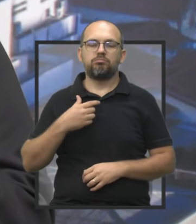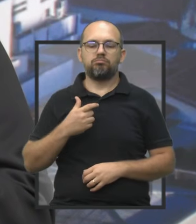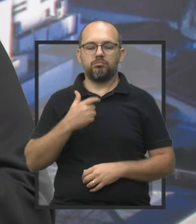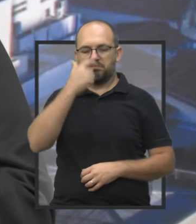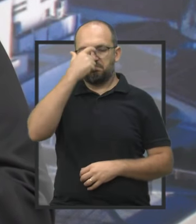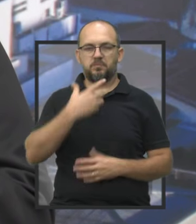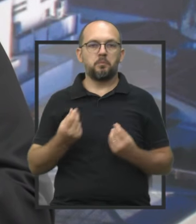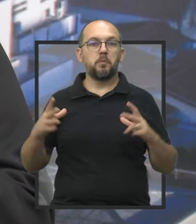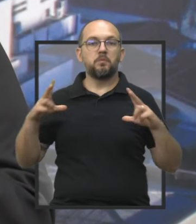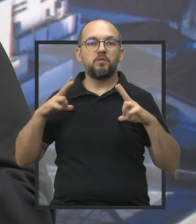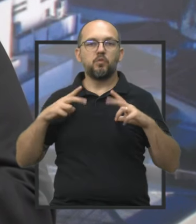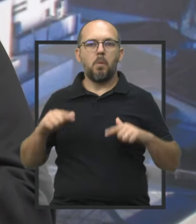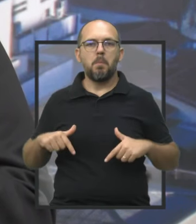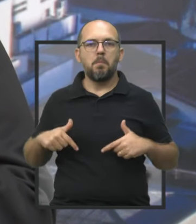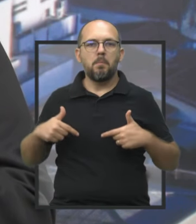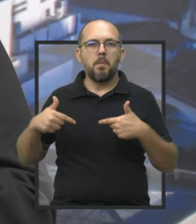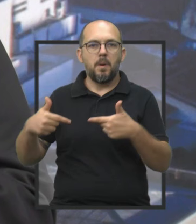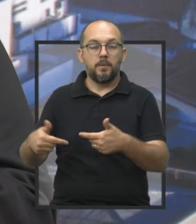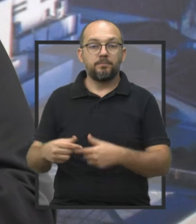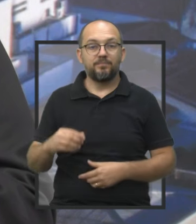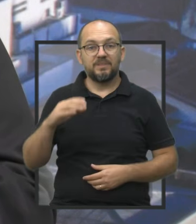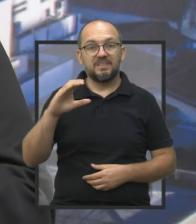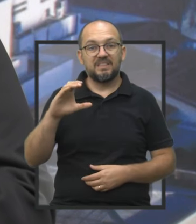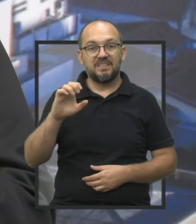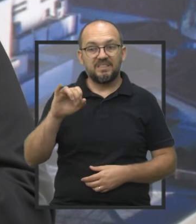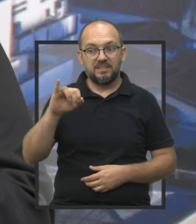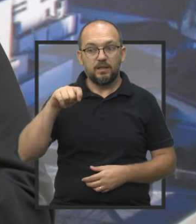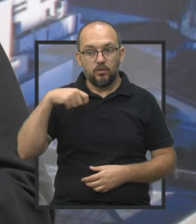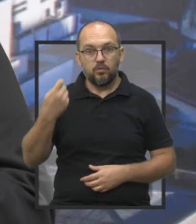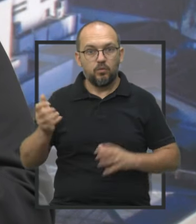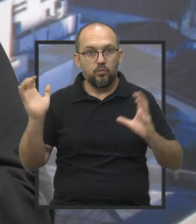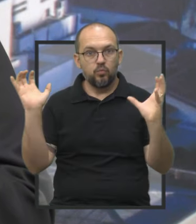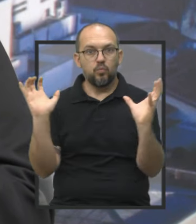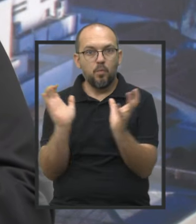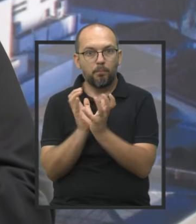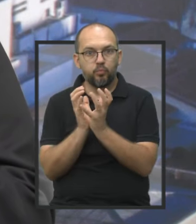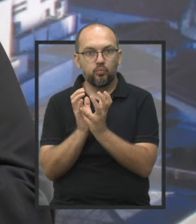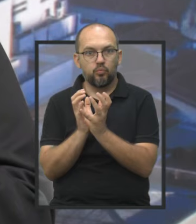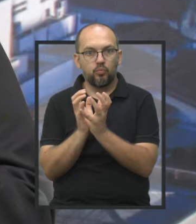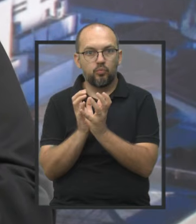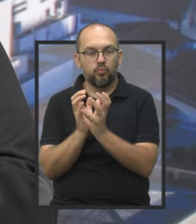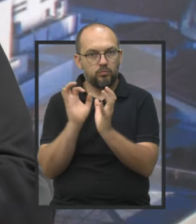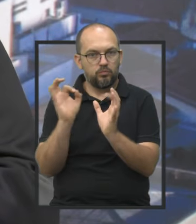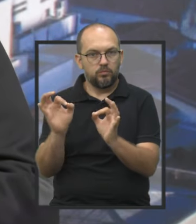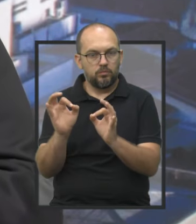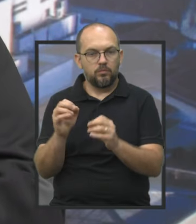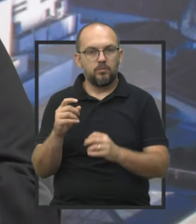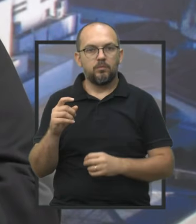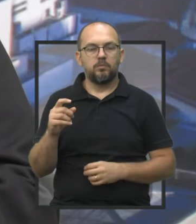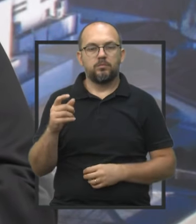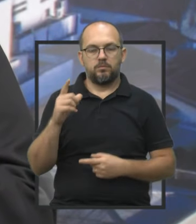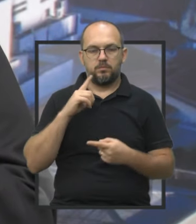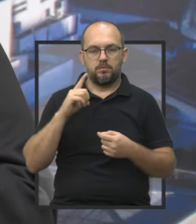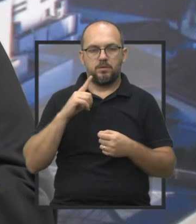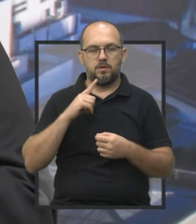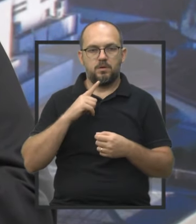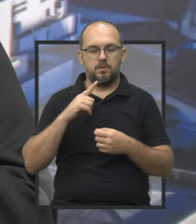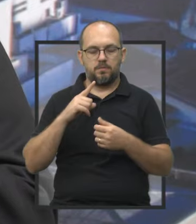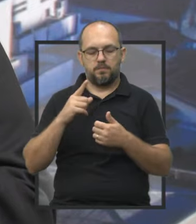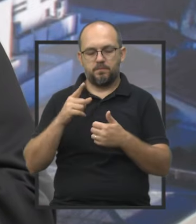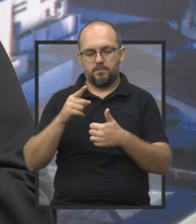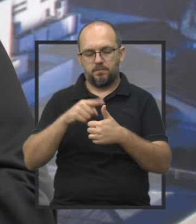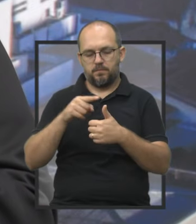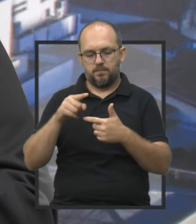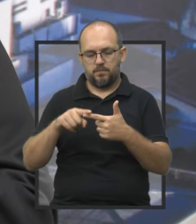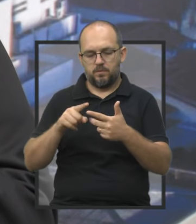individual os trabalhos. E a SEI, ela é coletiva. Nós somos um grupo, nós somos composto, no caso do gabinete